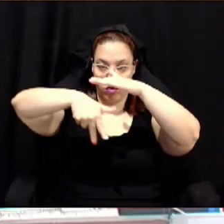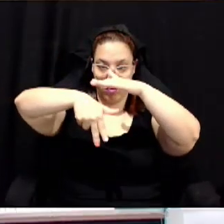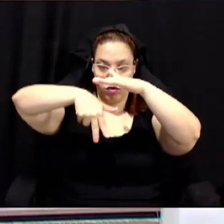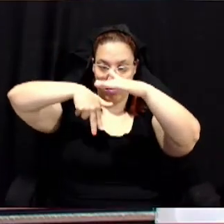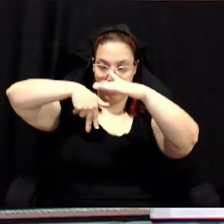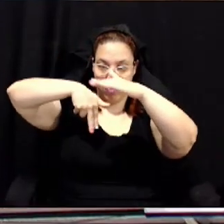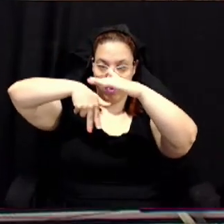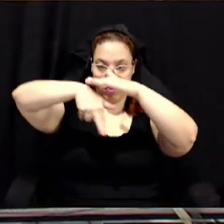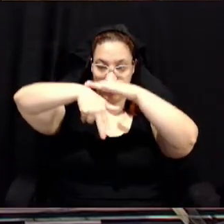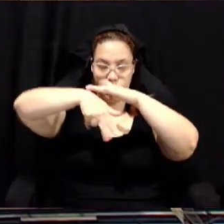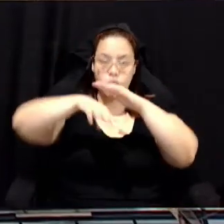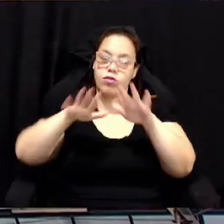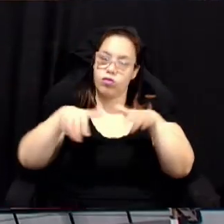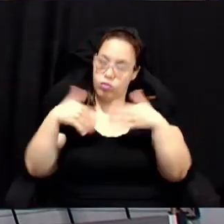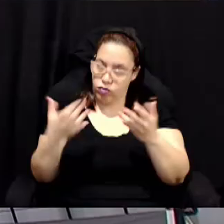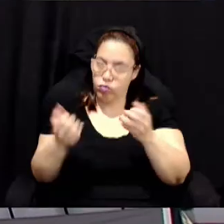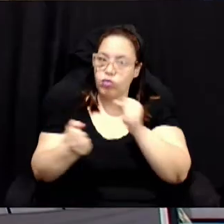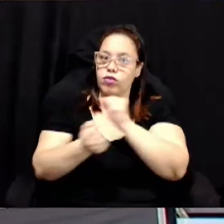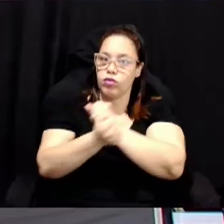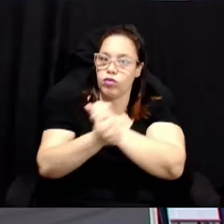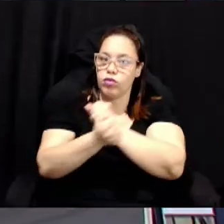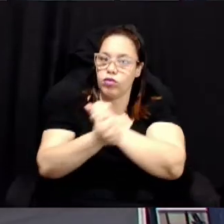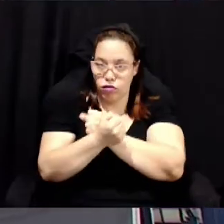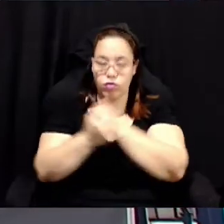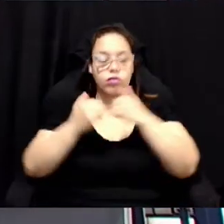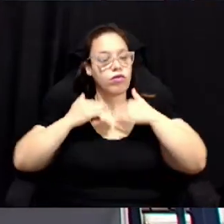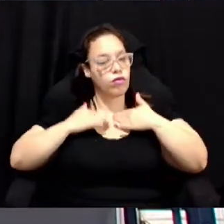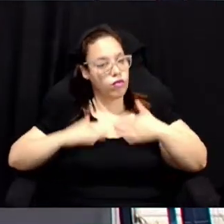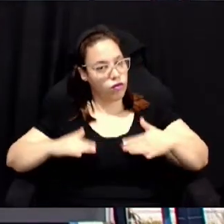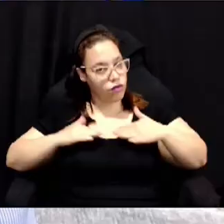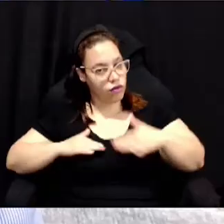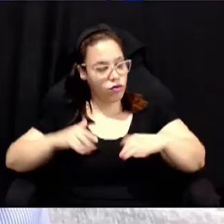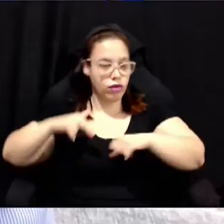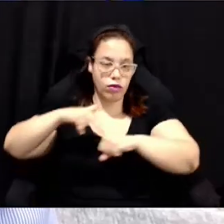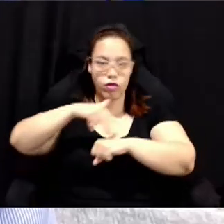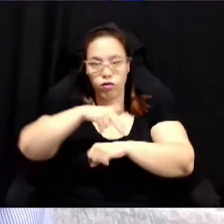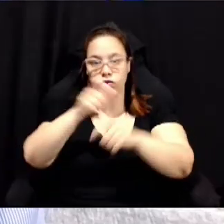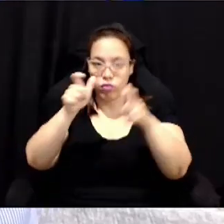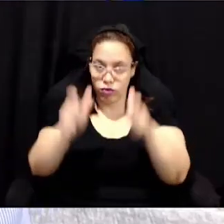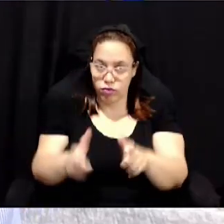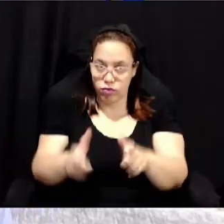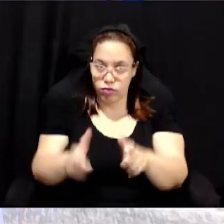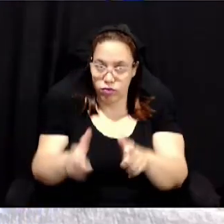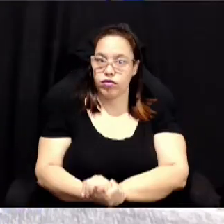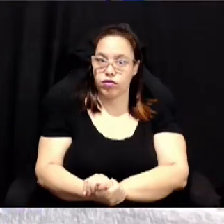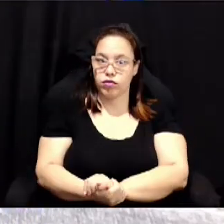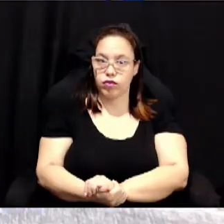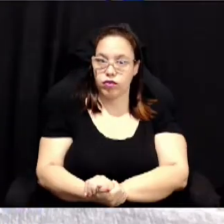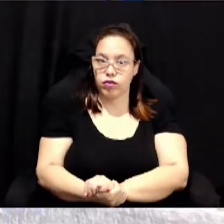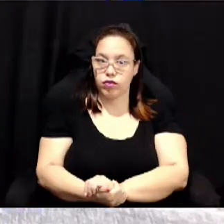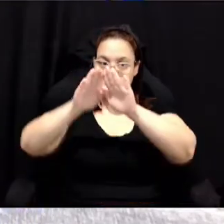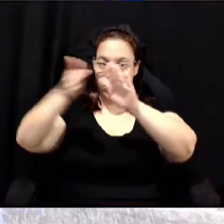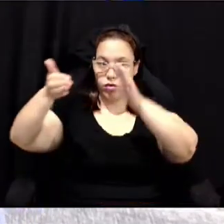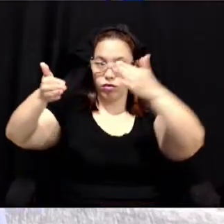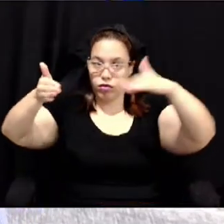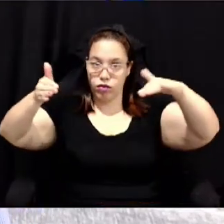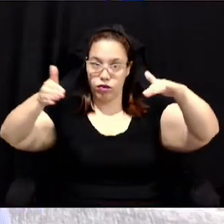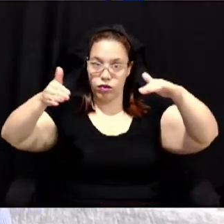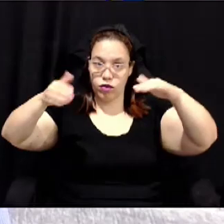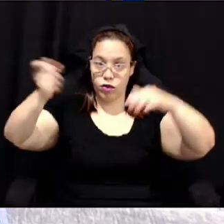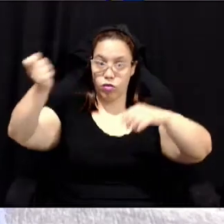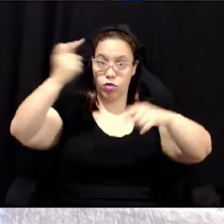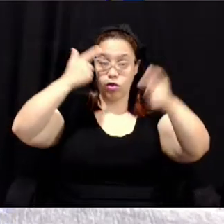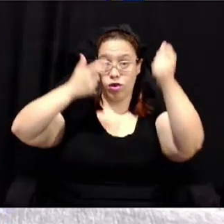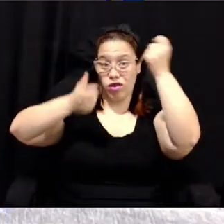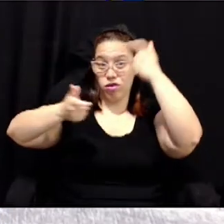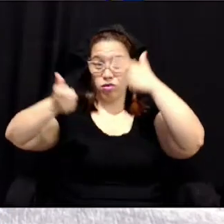garantindo mais segurança e comodidade para quem passa pelo local. A ampliação da cobertura trouxe uma proteção solar nessa